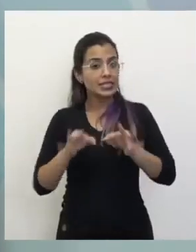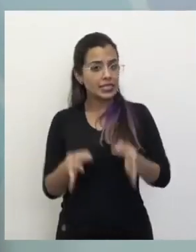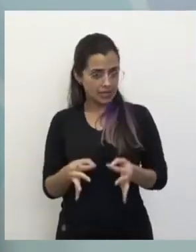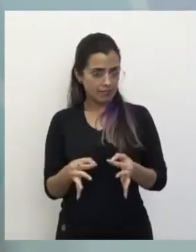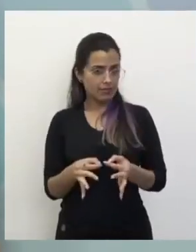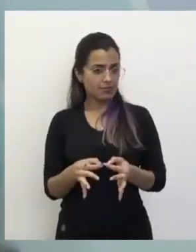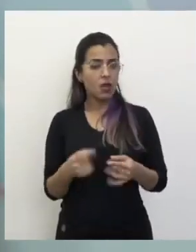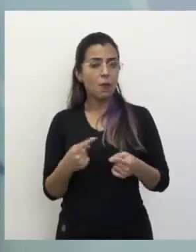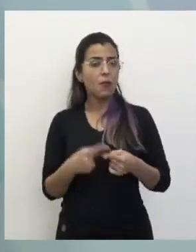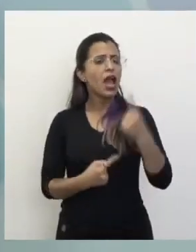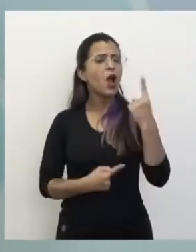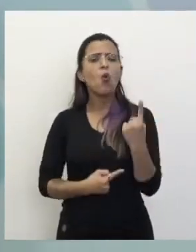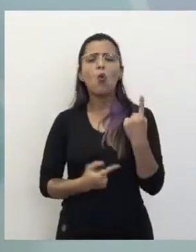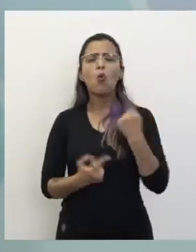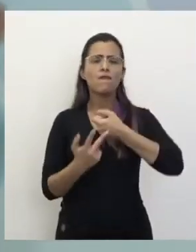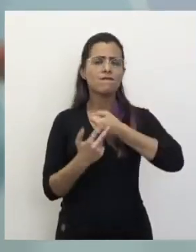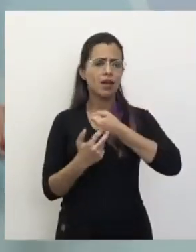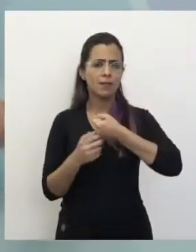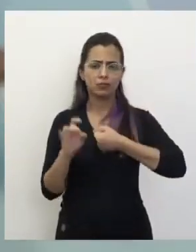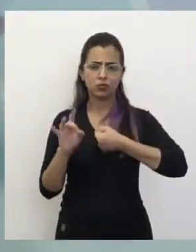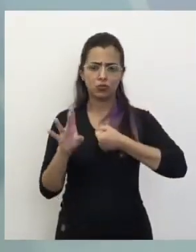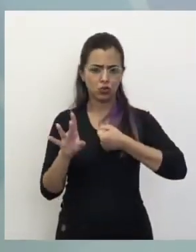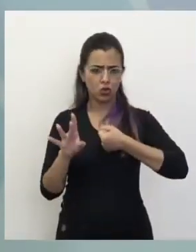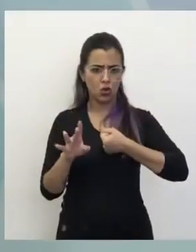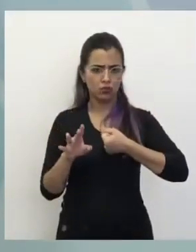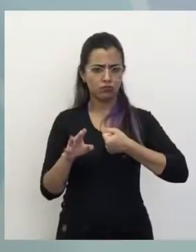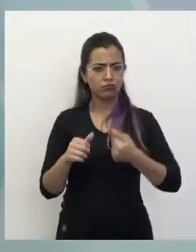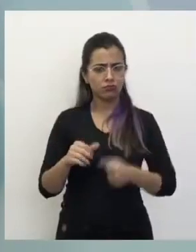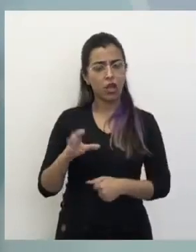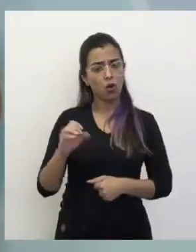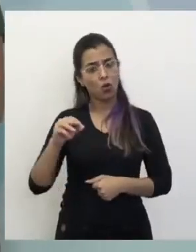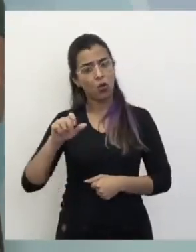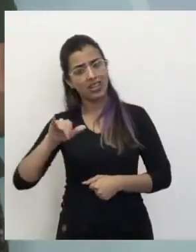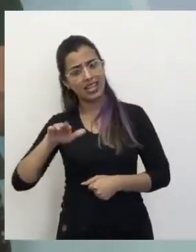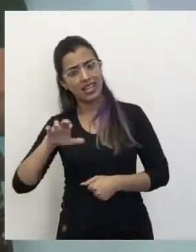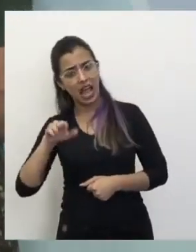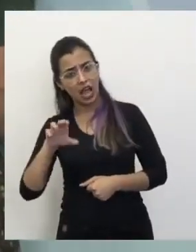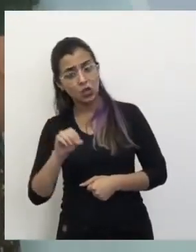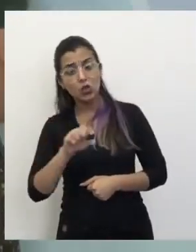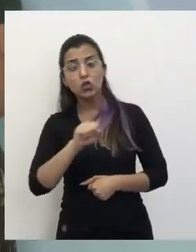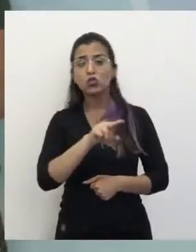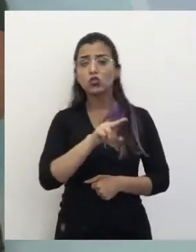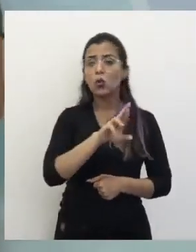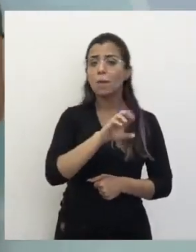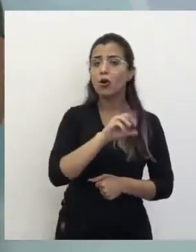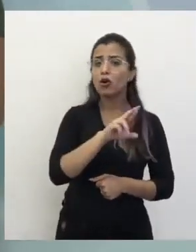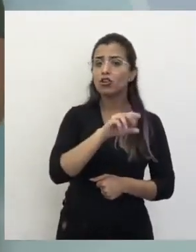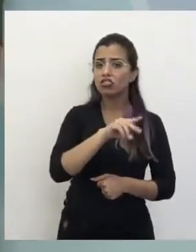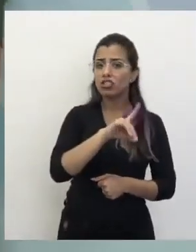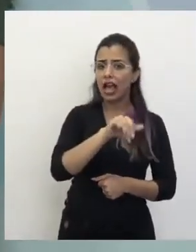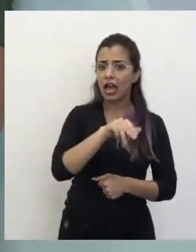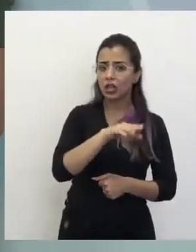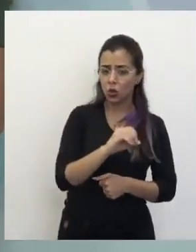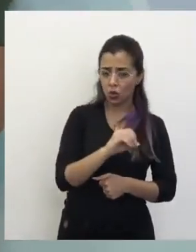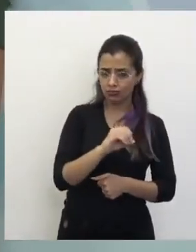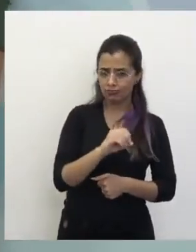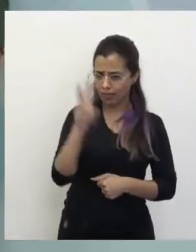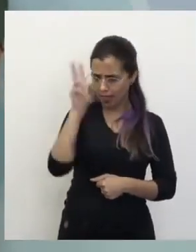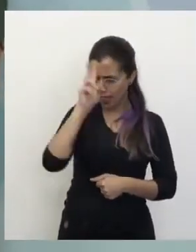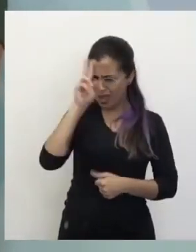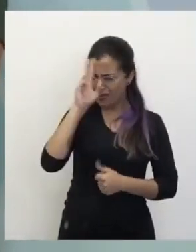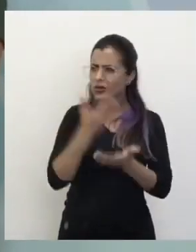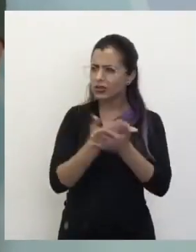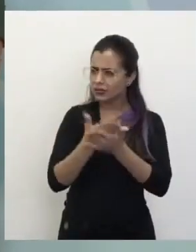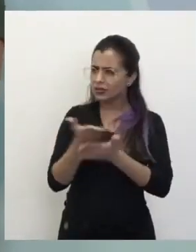período simples, e aí eu não vou classificar em coordenado, subordinado. Você lembra disso, né? Eu dei na aula passada, no mês passado. O que eu